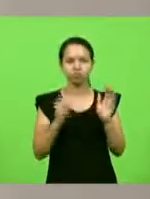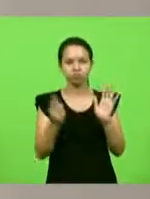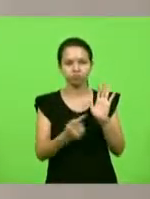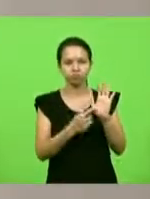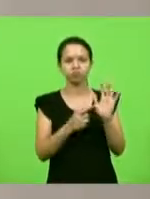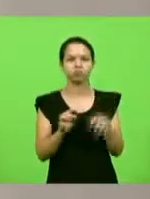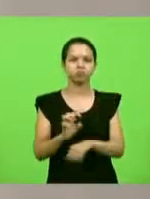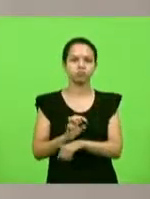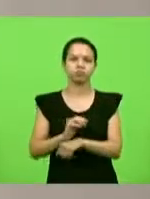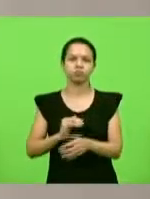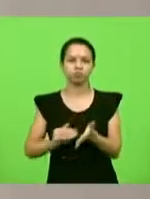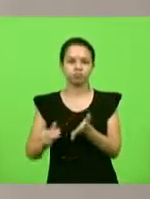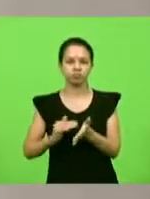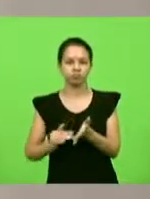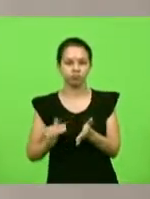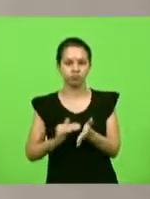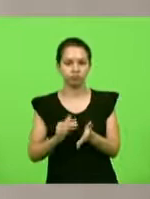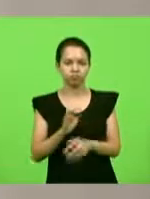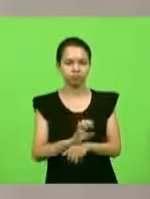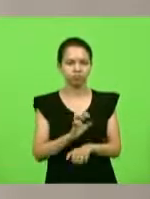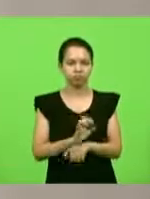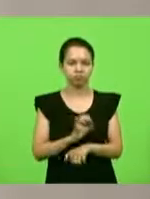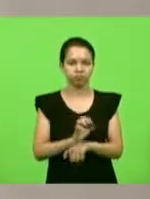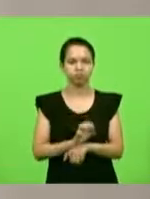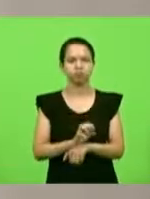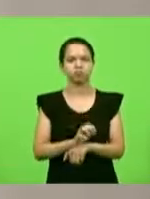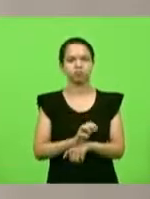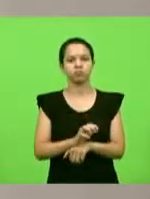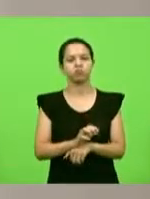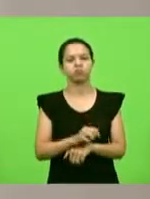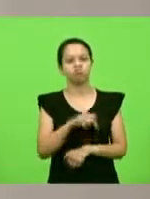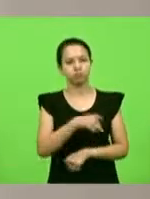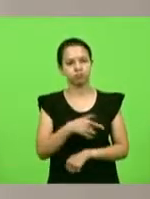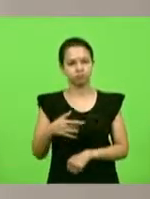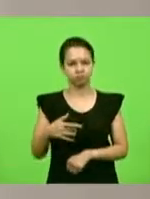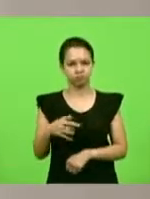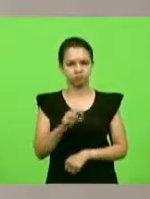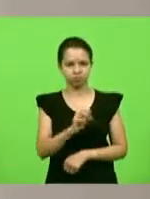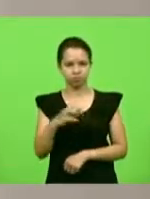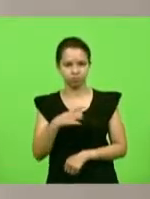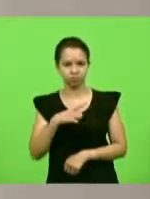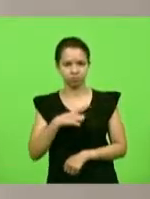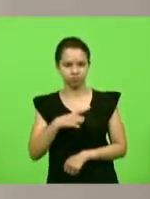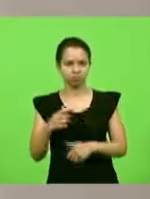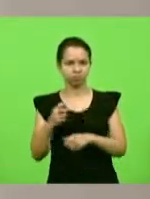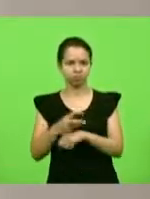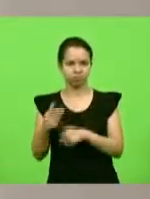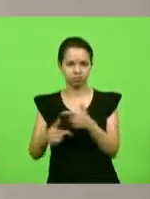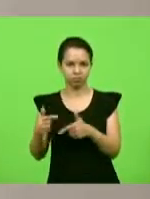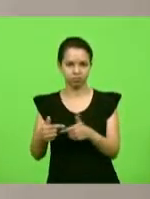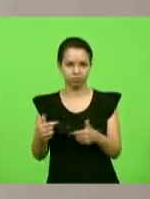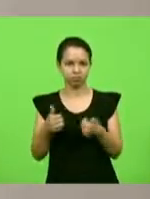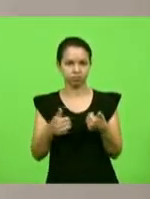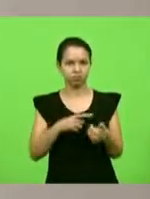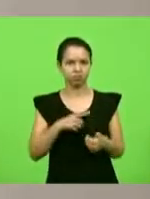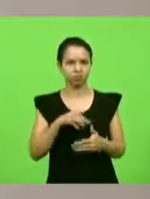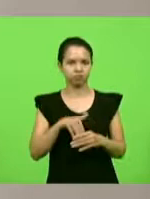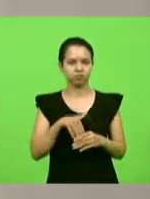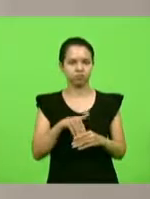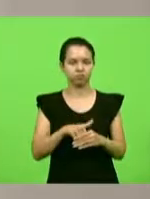de Santa Catarina conta com pleno emprego, em discussão. Não havendo quem queira discutir, em votação. Deputados que aprovam, permaneçam como se